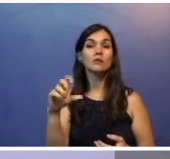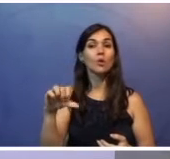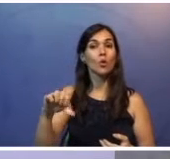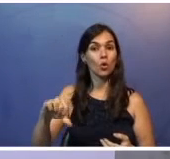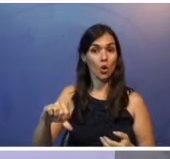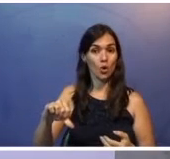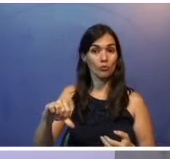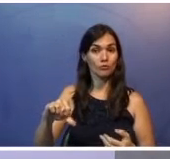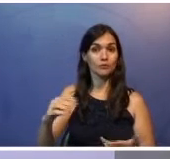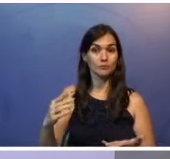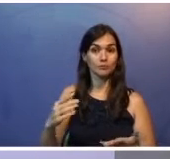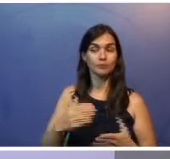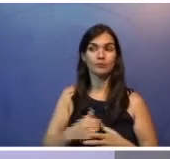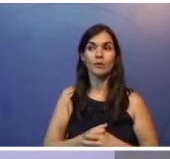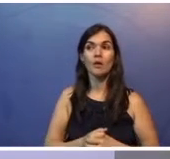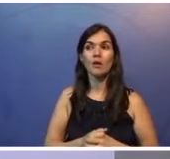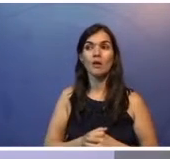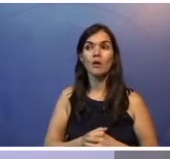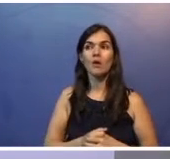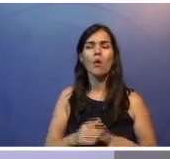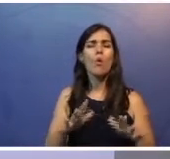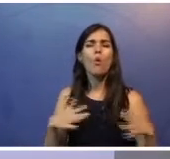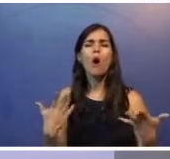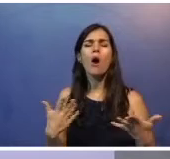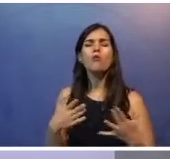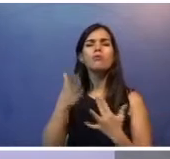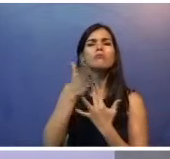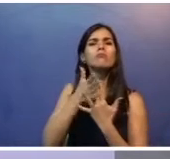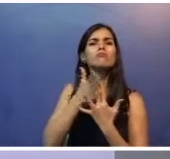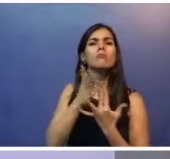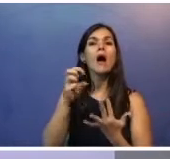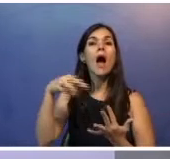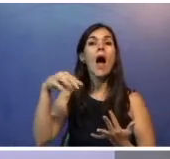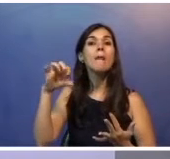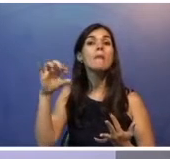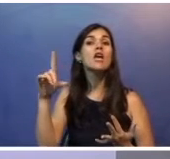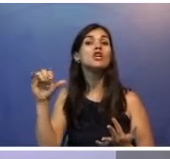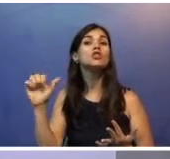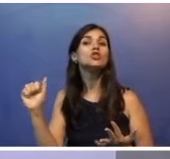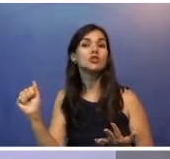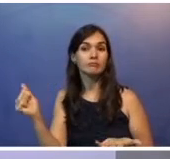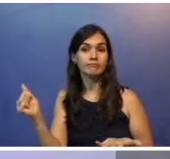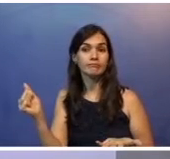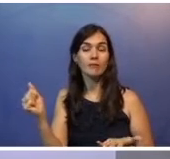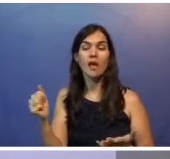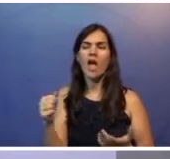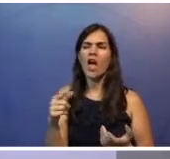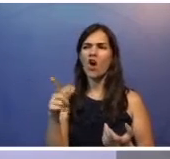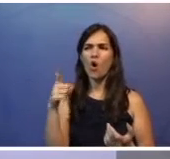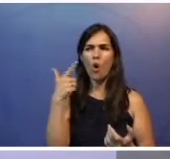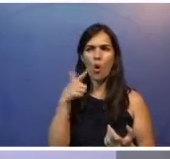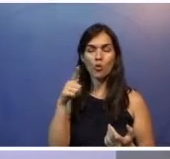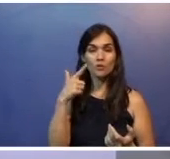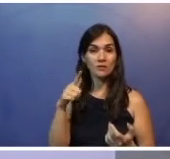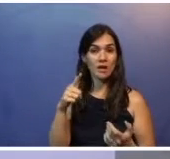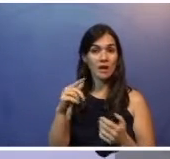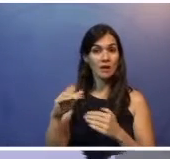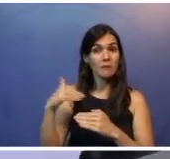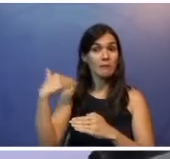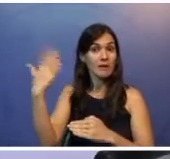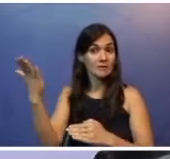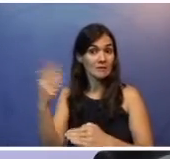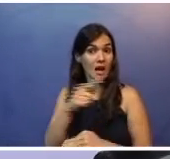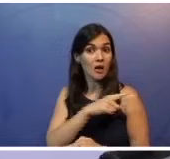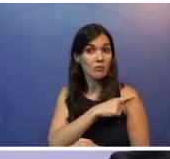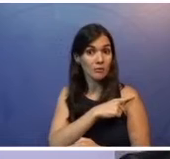4º bimestre pro nove Qual foi a média final de Marcelo com ela ele consegue ser promovido sério